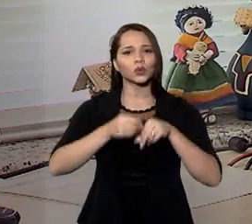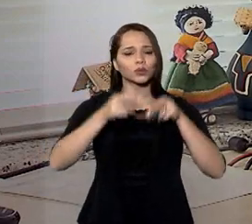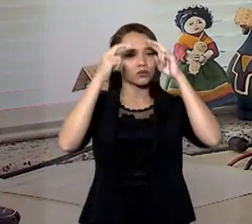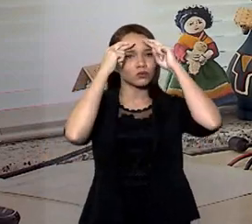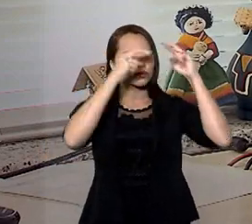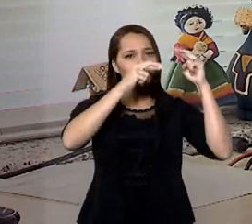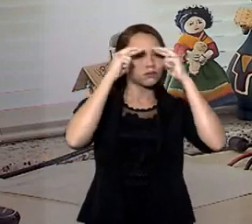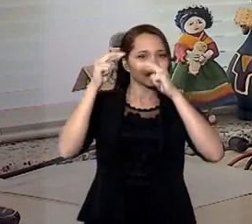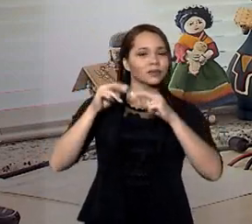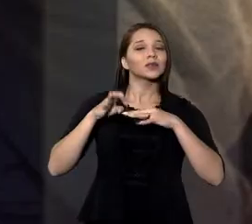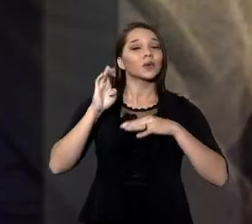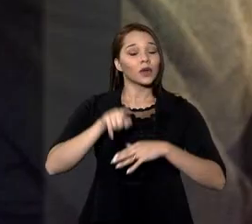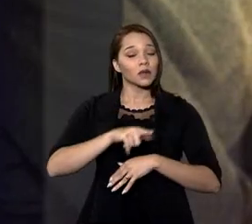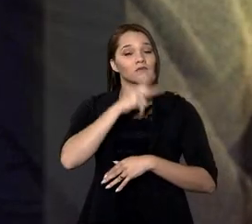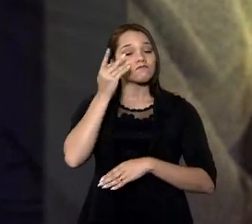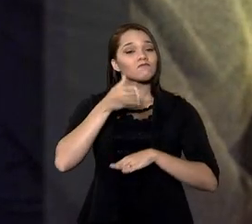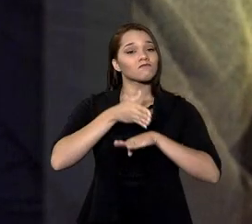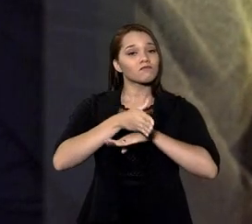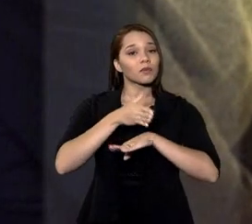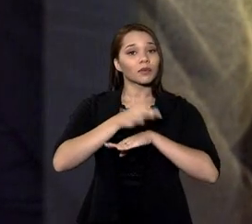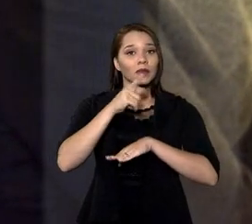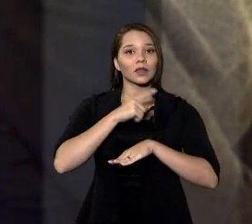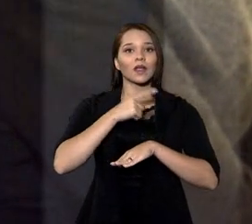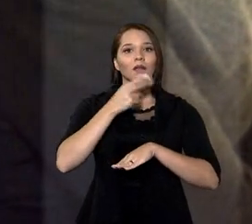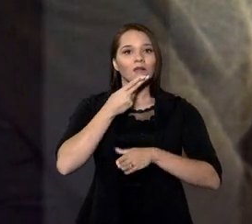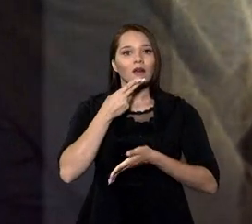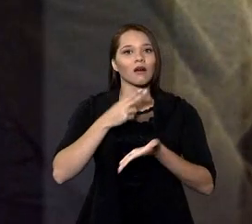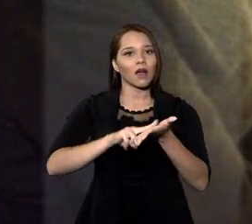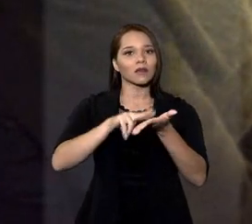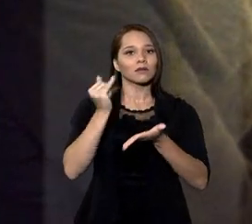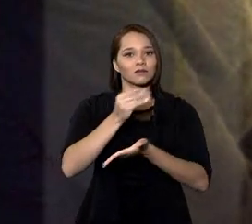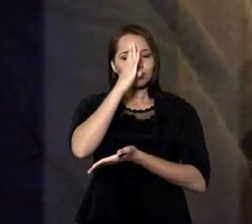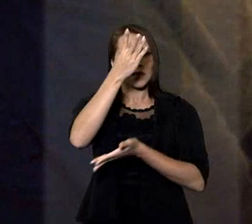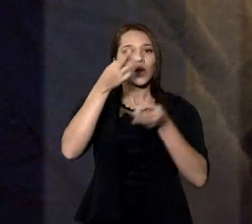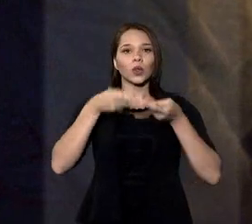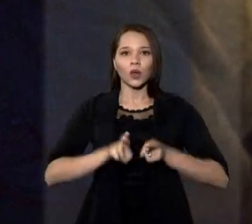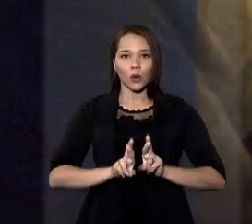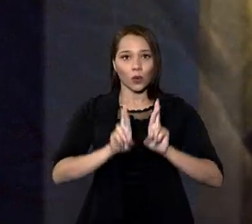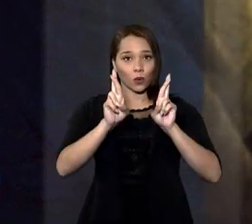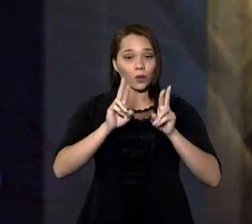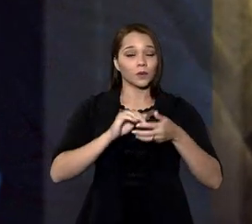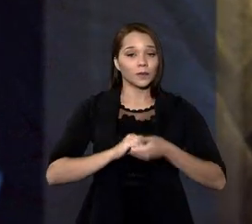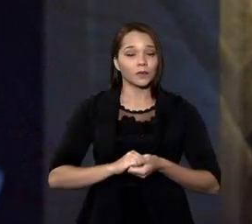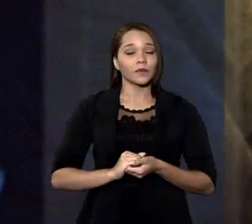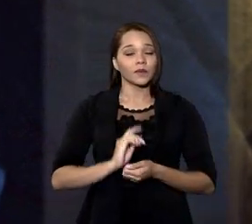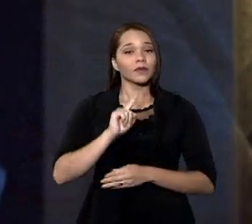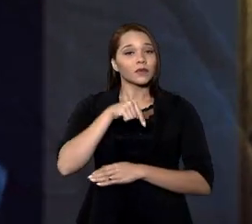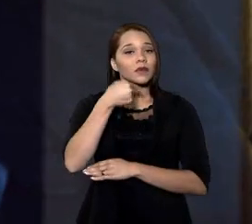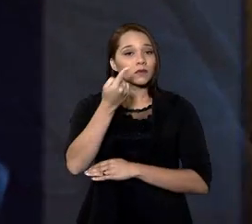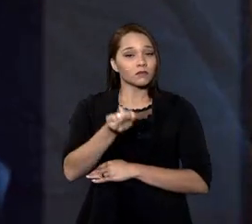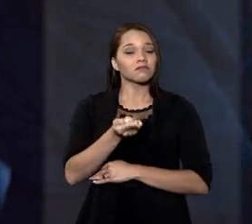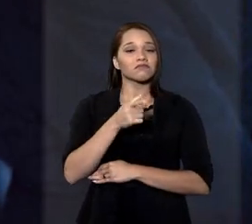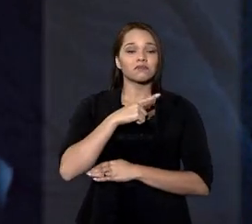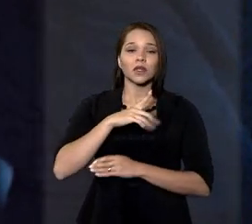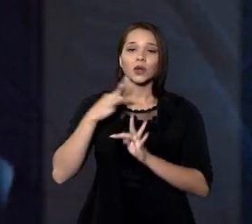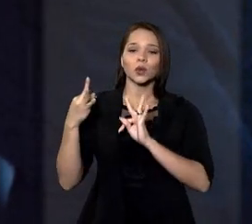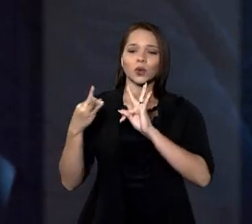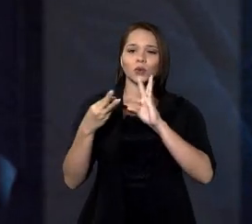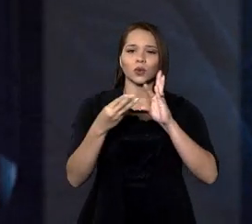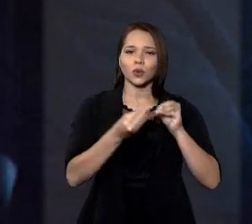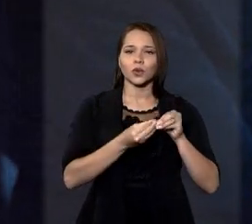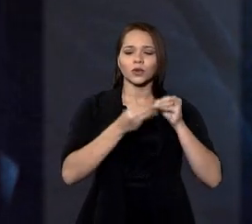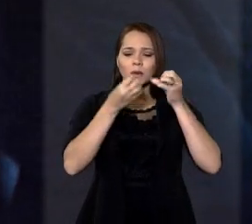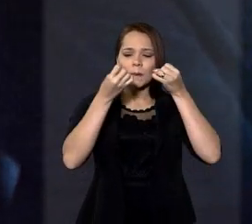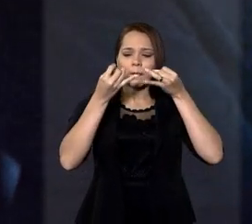algo que está presente por exemplo na carta fundante das nações unidas e ali depois e todos os instrumentos que